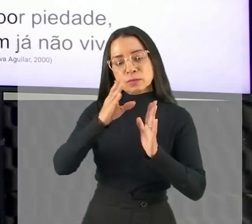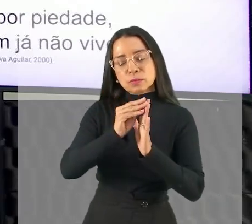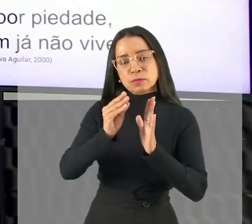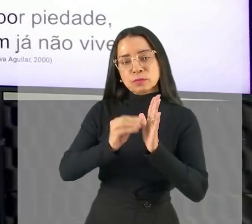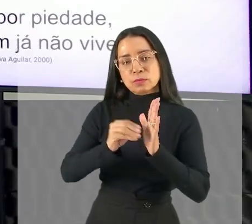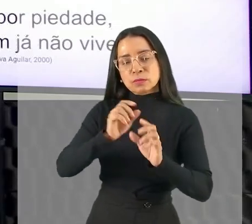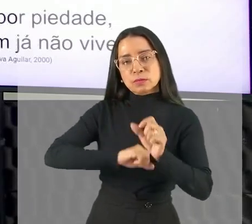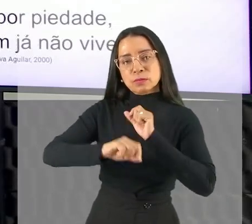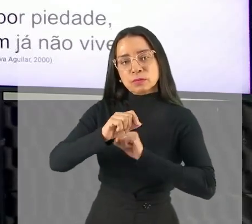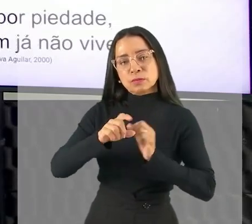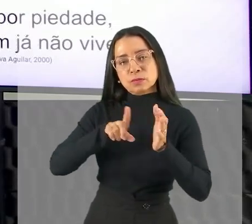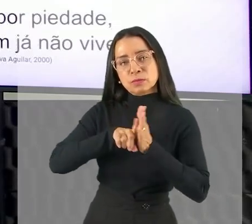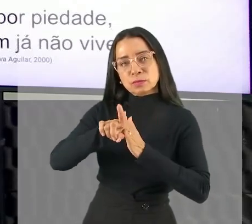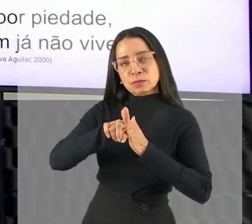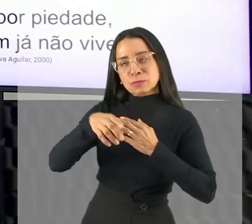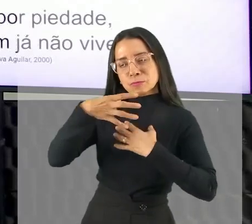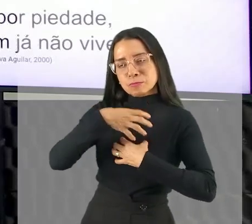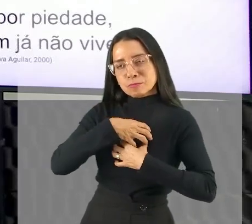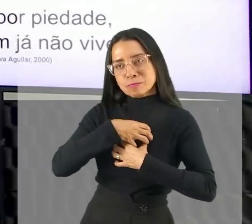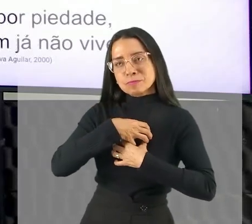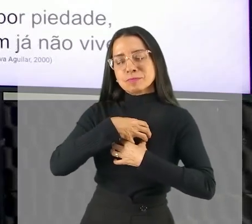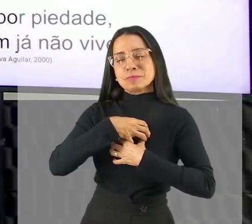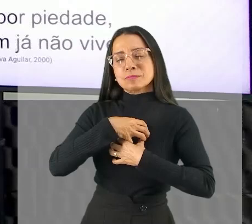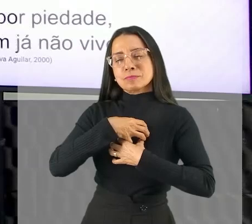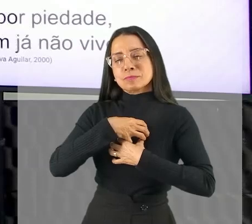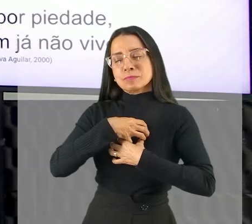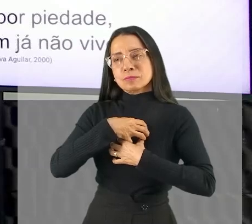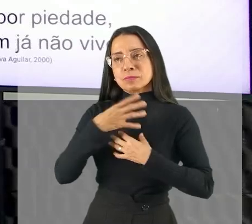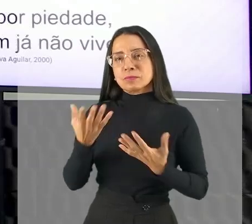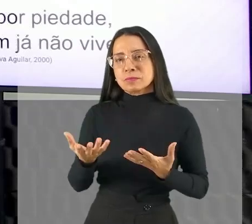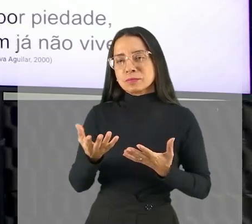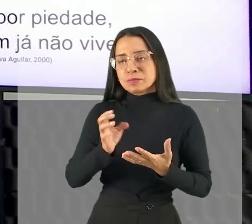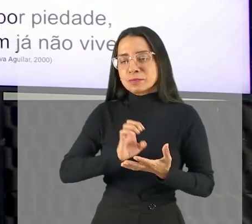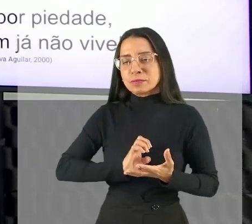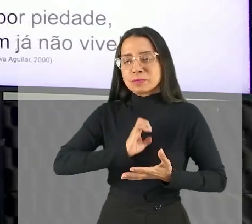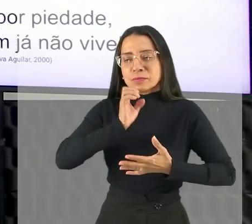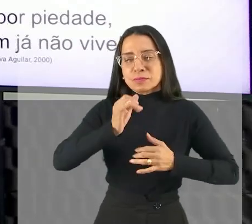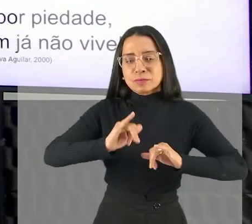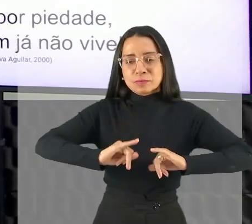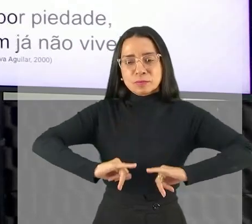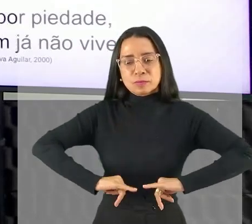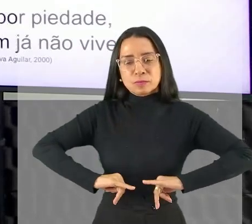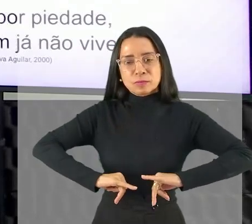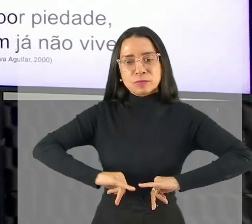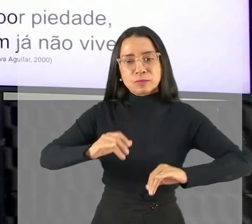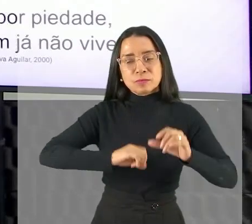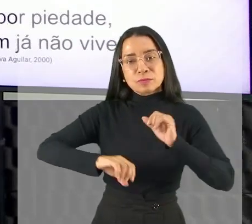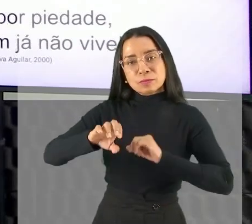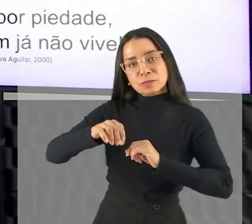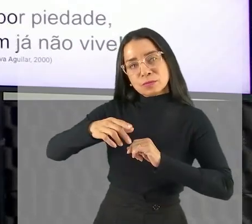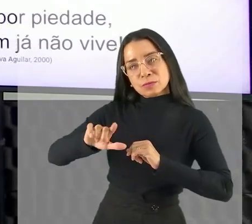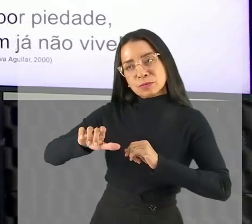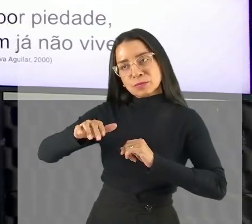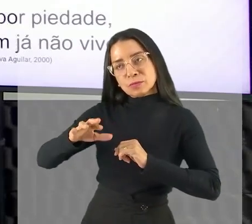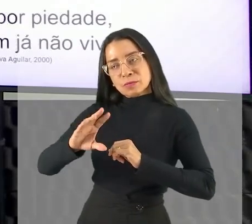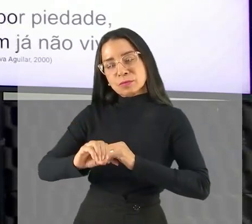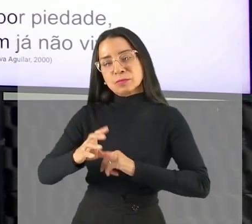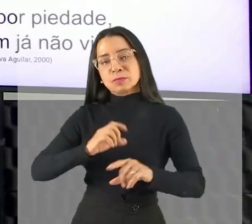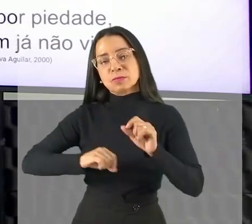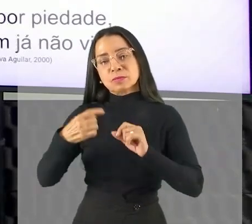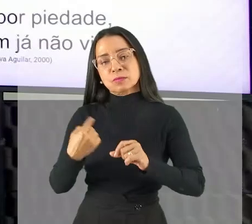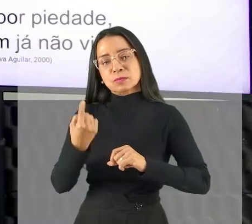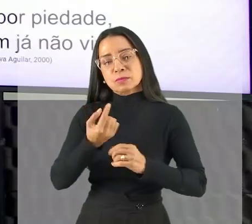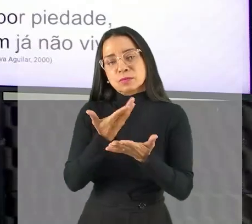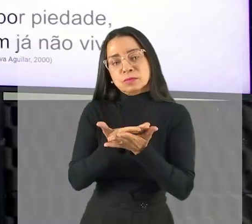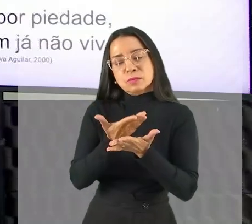mais melancólica, esse sentimento muito exagerado, esse sofrimento que a gente vê aqui do eu lírico, né, que muitas vezes, quando a gente vai estudar lá